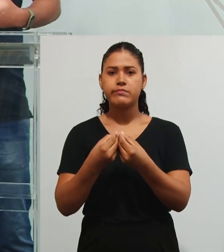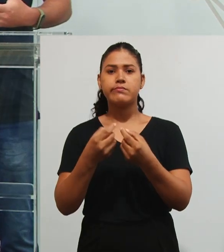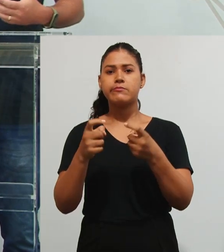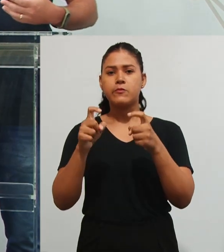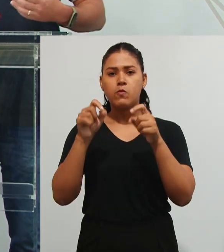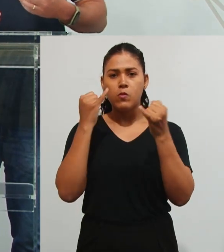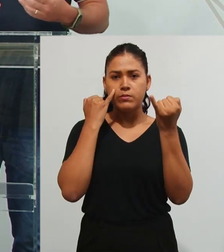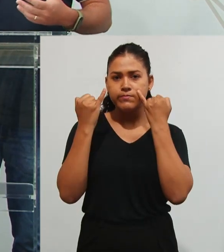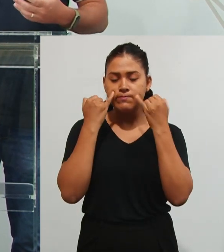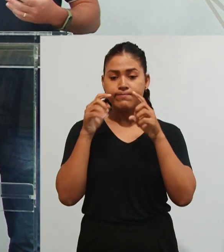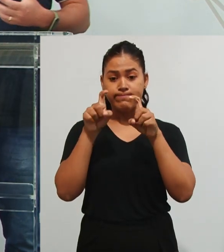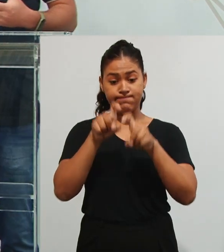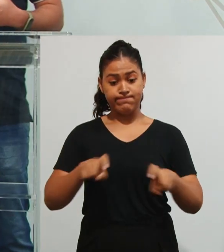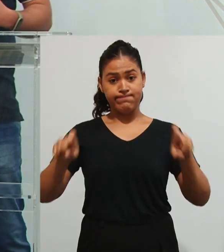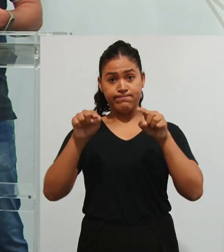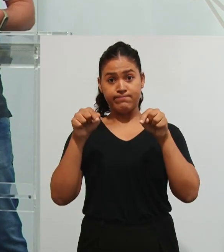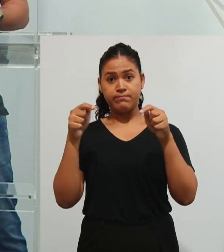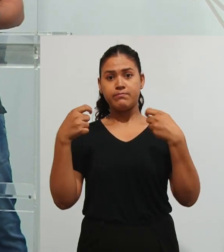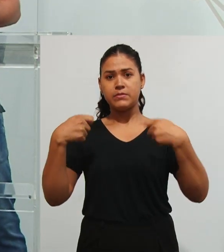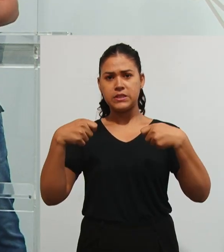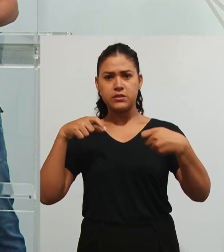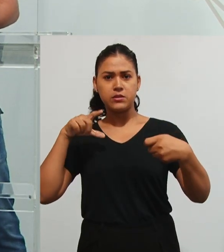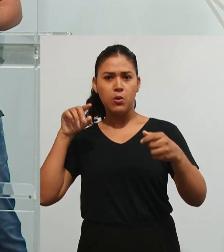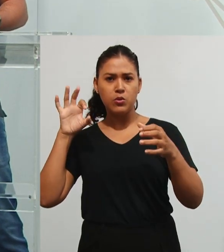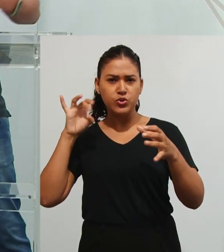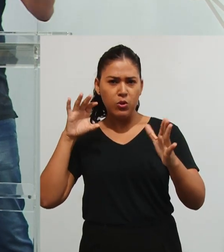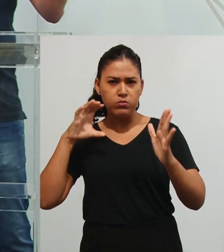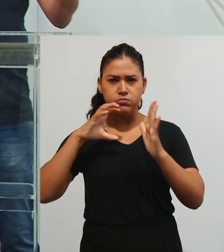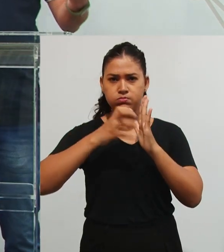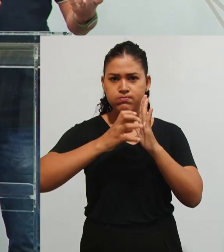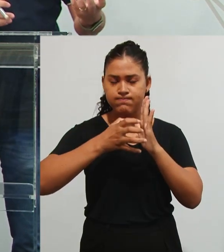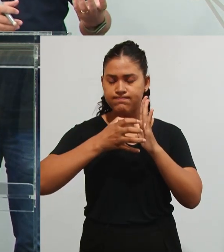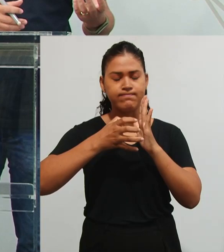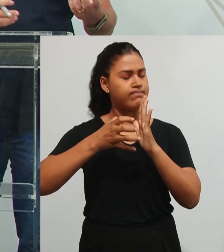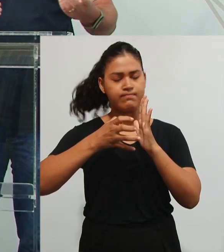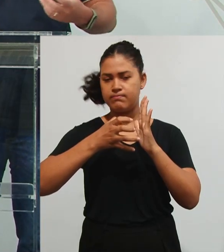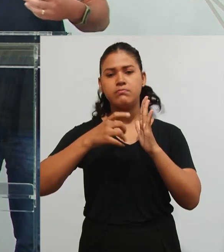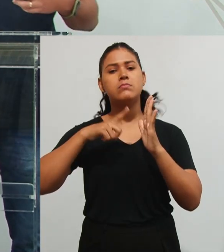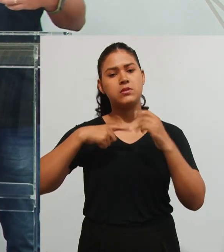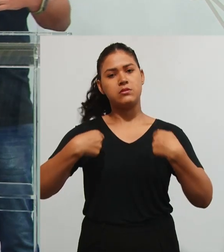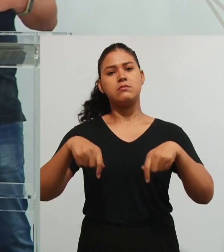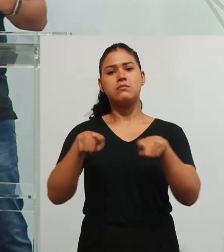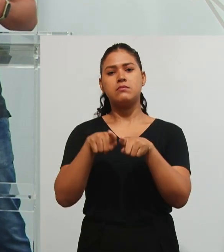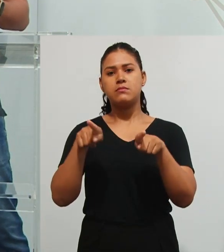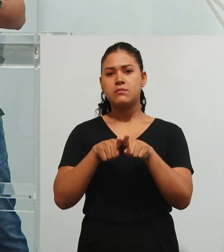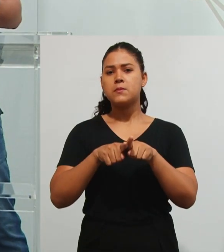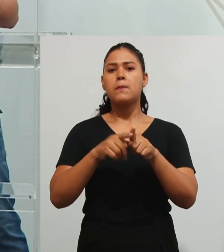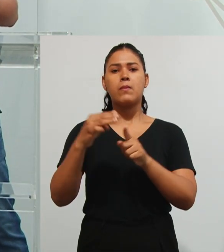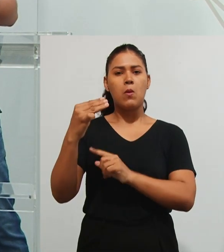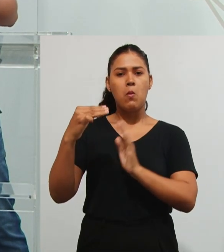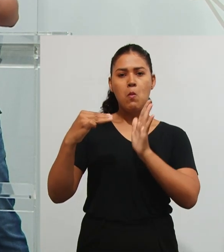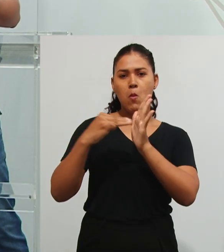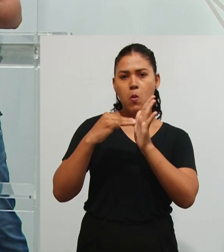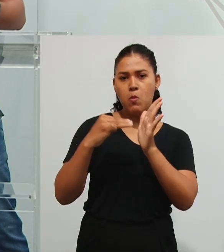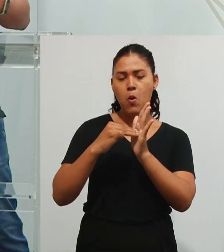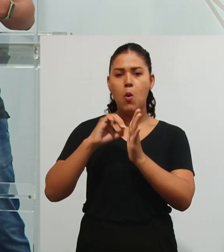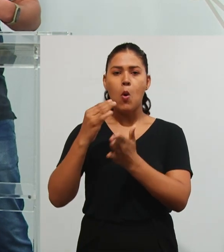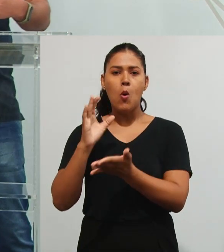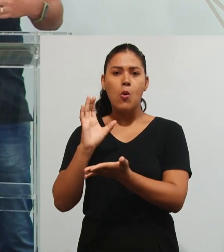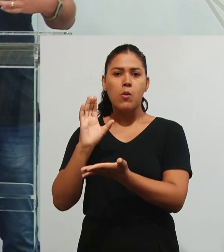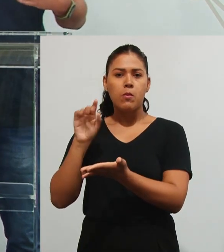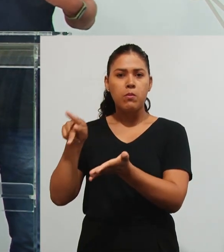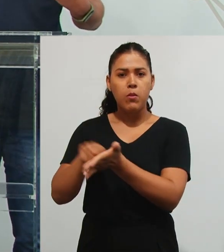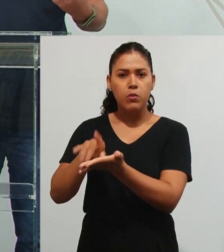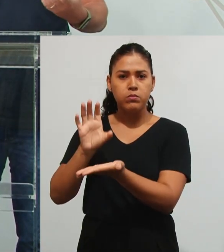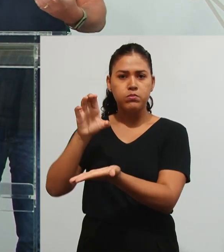computador, ele não depende exclusivamente do processador, ou somente da memória, ou somente do disco de armazenamento. Então